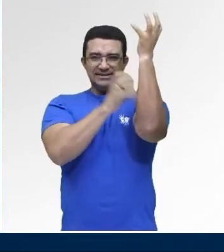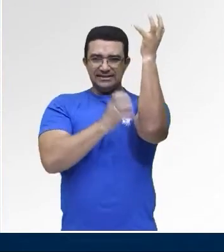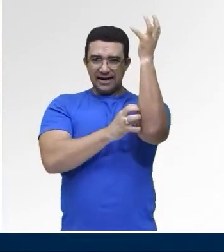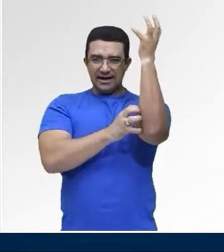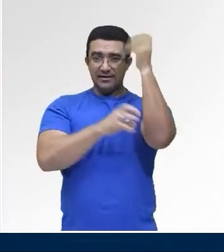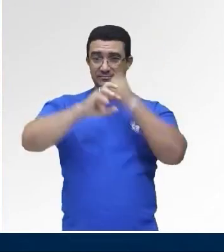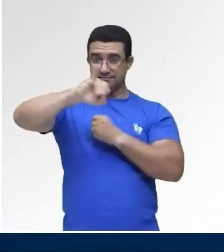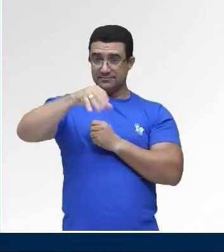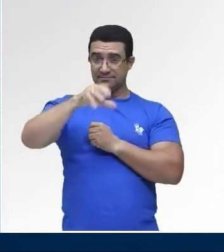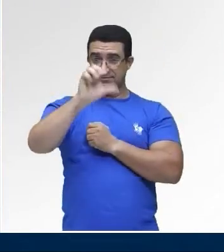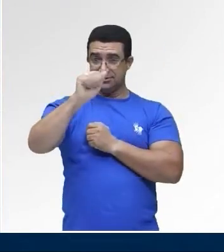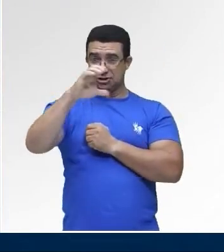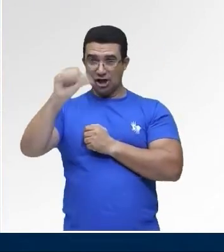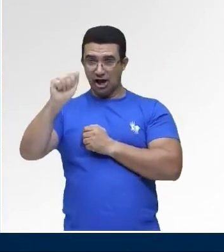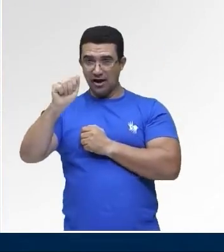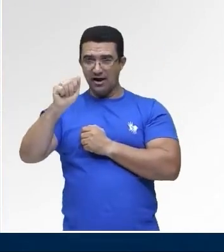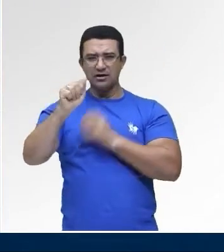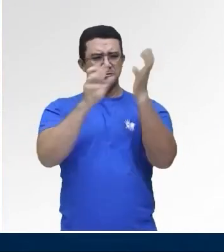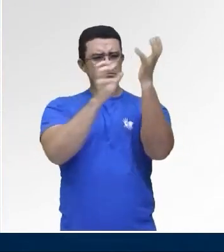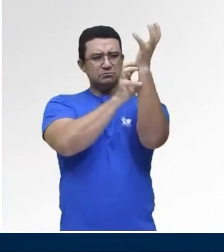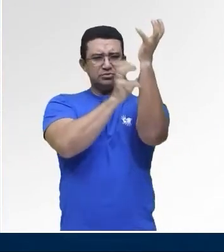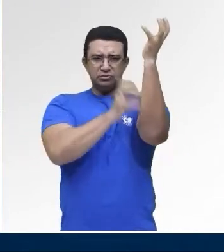né? Então,